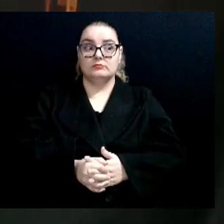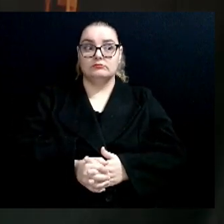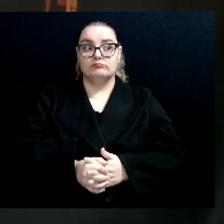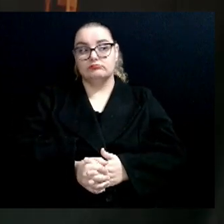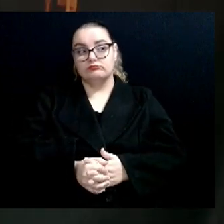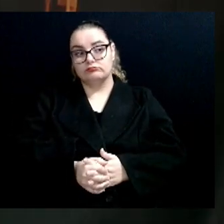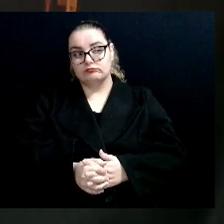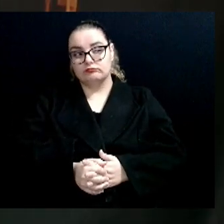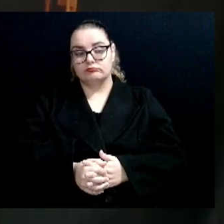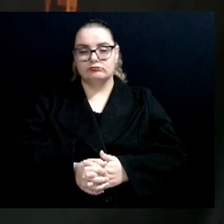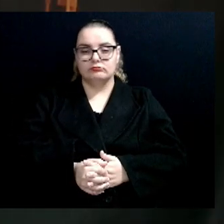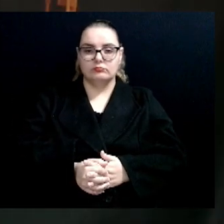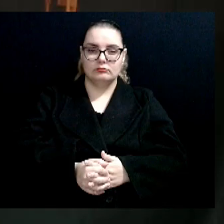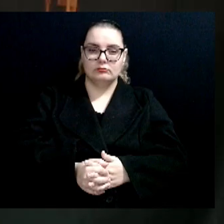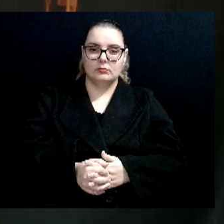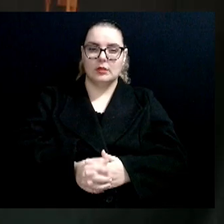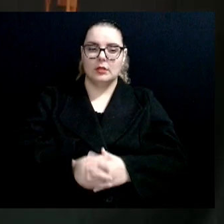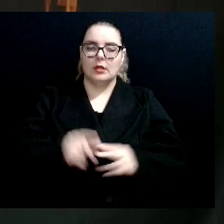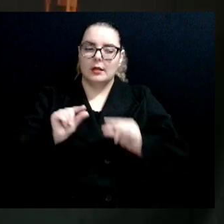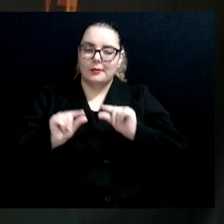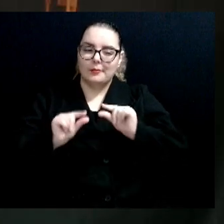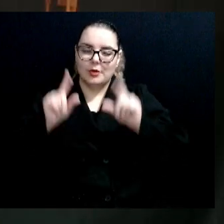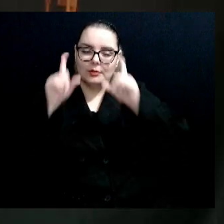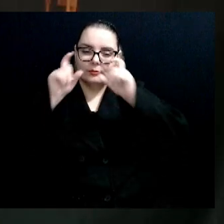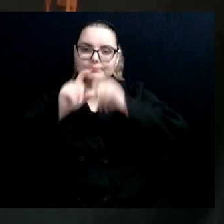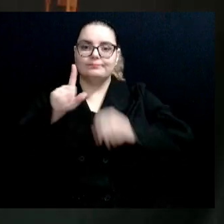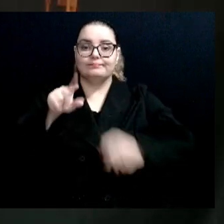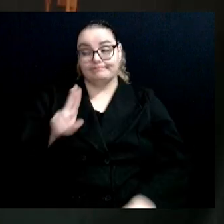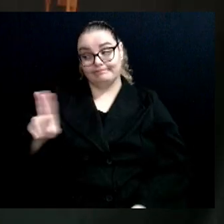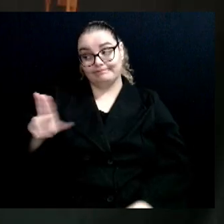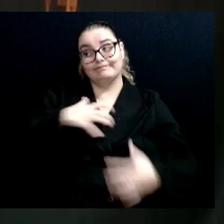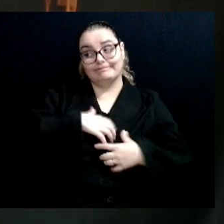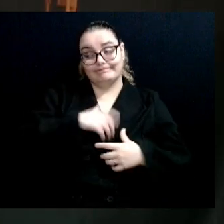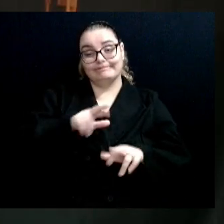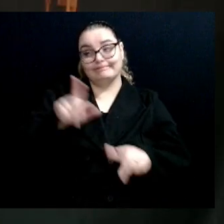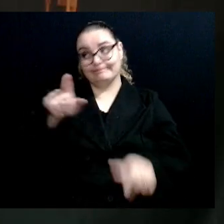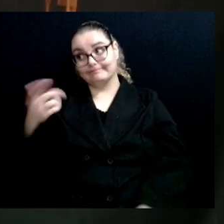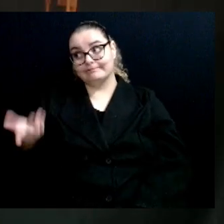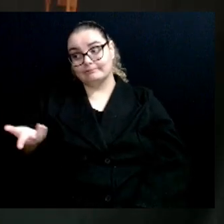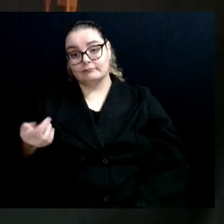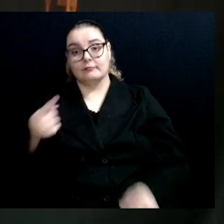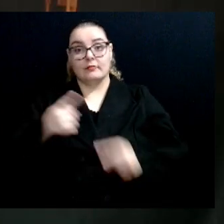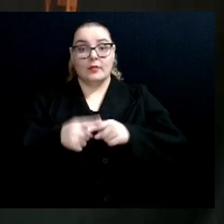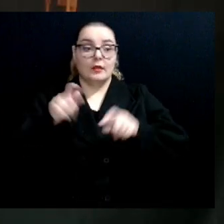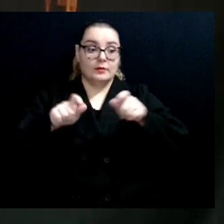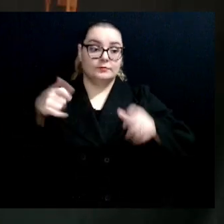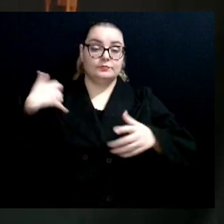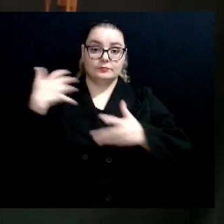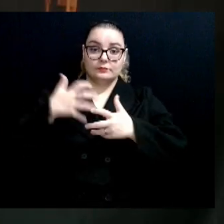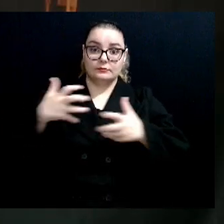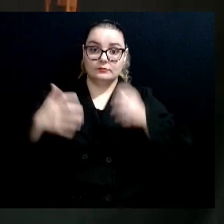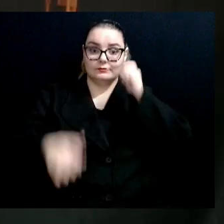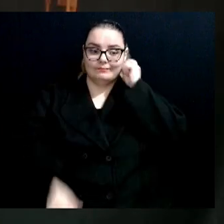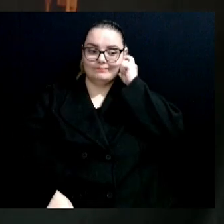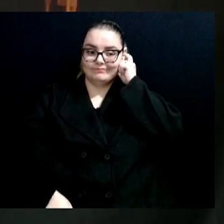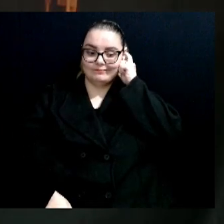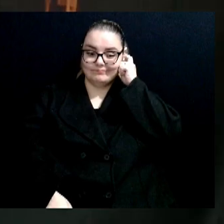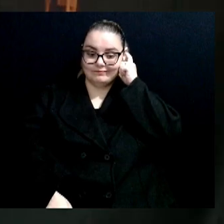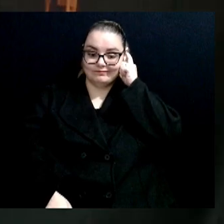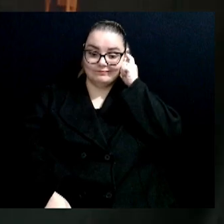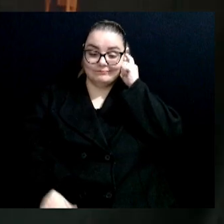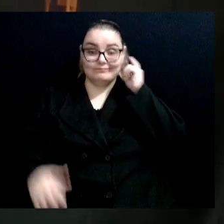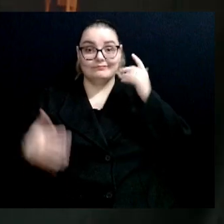um pouco delicado, é a nomeação das emoções, né? Porque a pessoa idosa, ela está ali, já